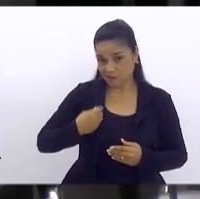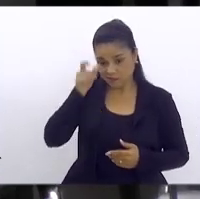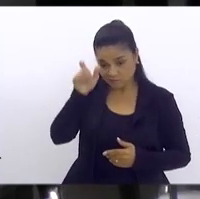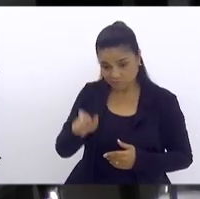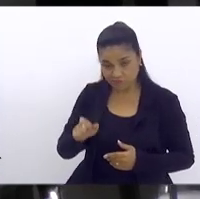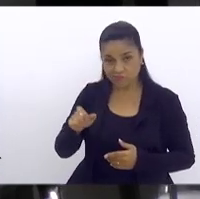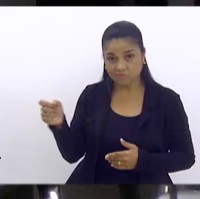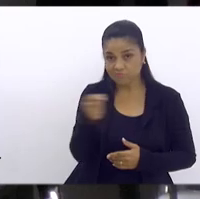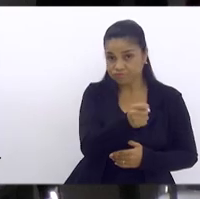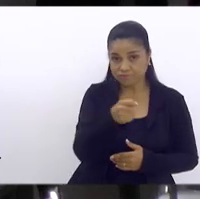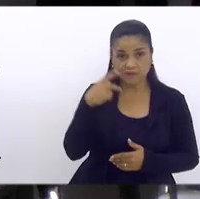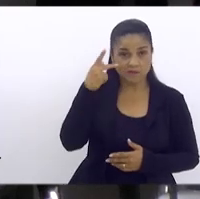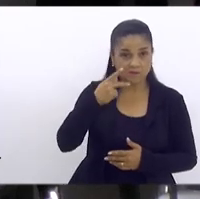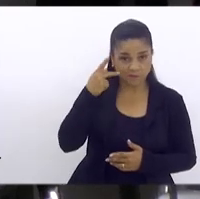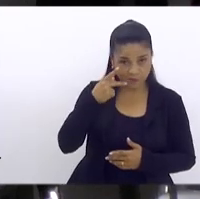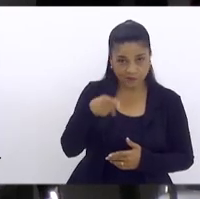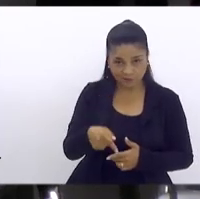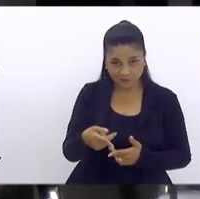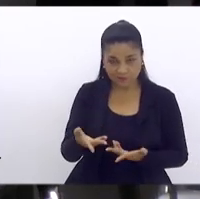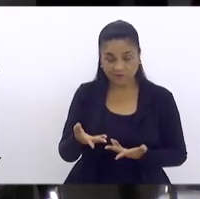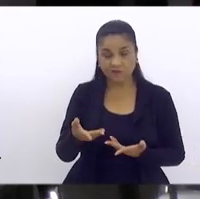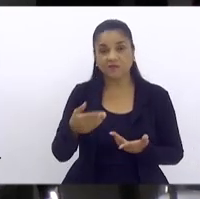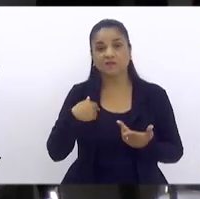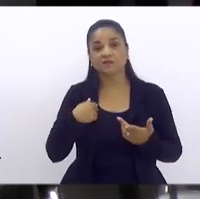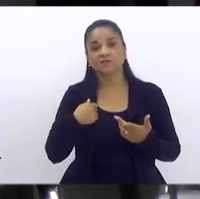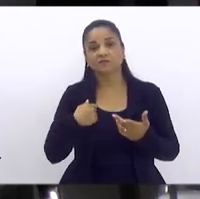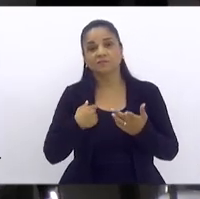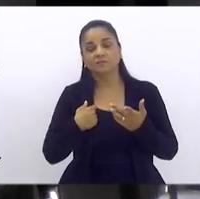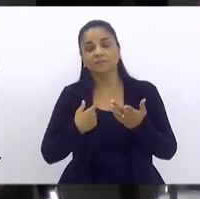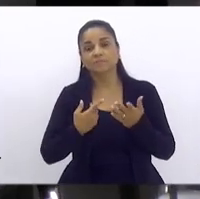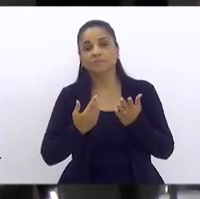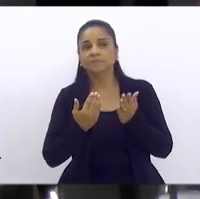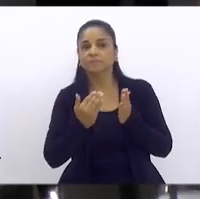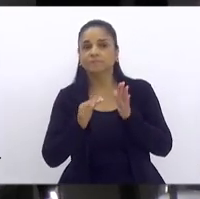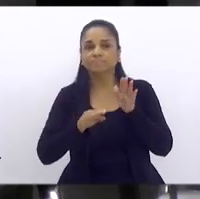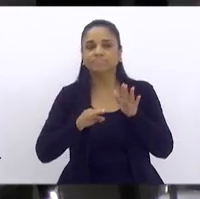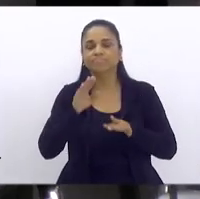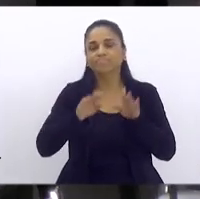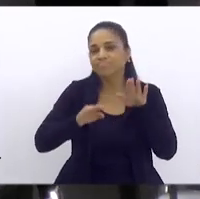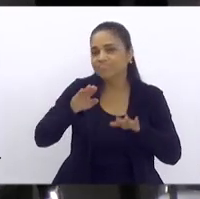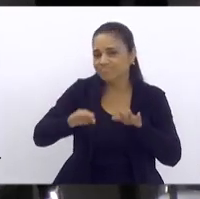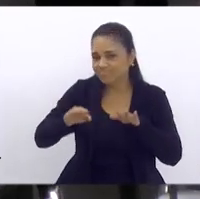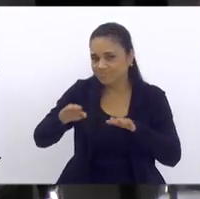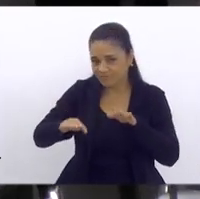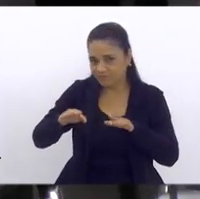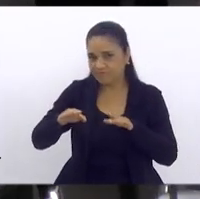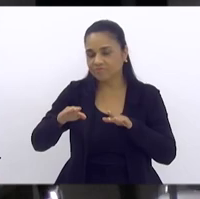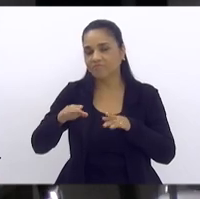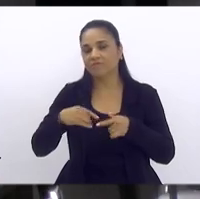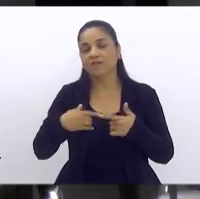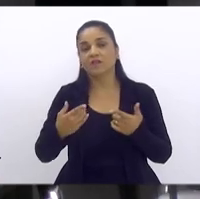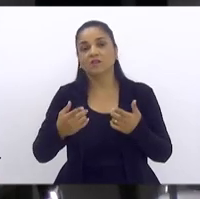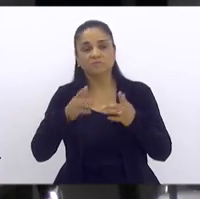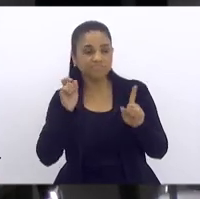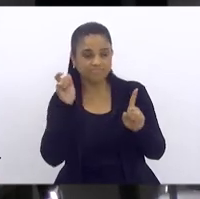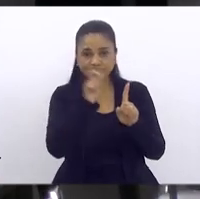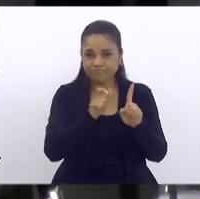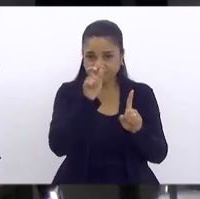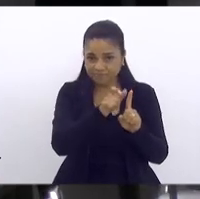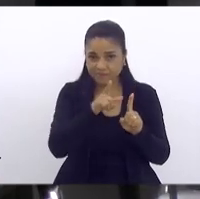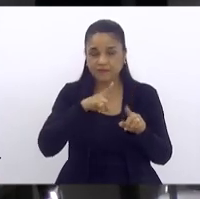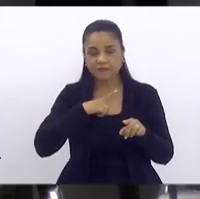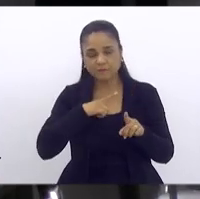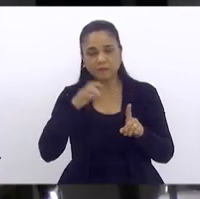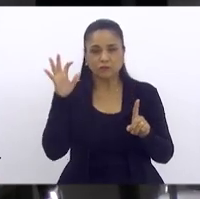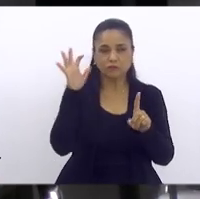política. Então, esses foram os graus de ofensividade mais presentes. Outros graus de ofensividade, como ameaça